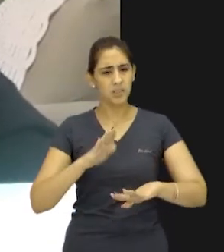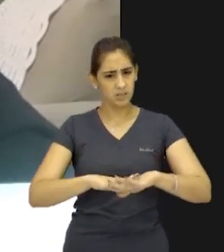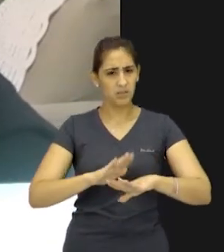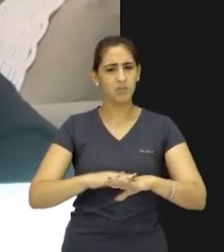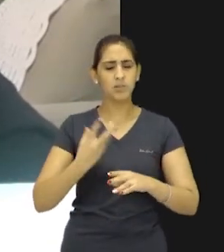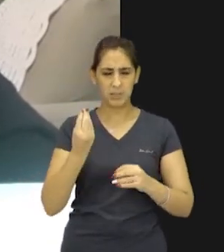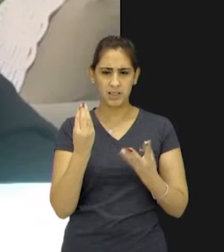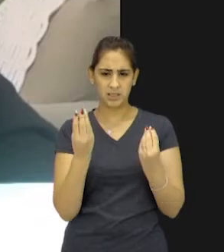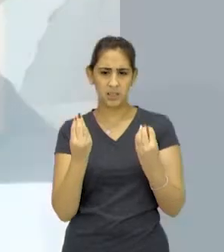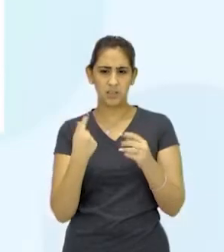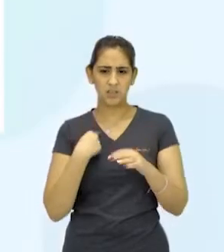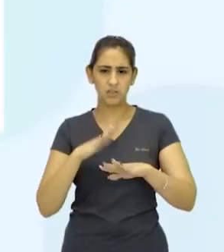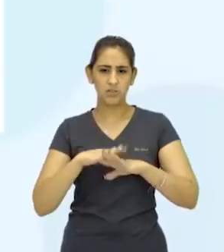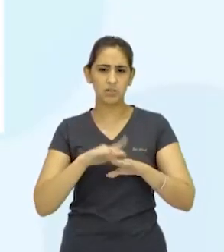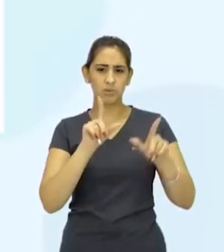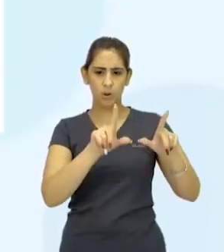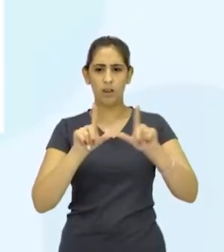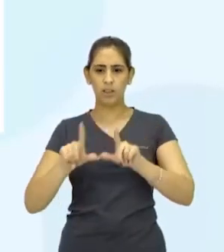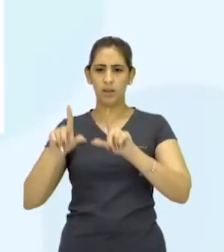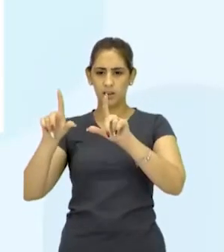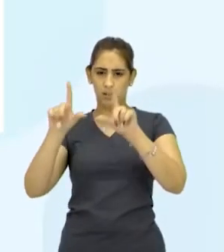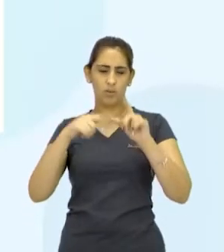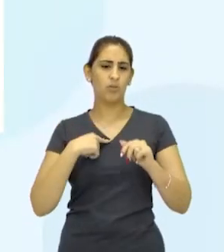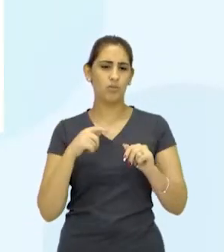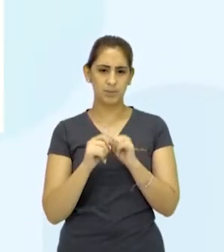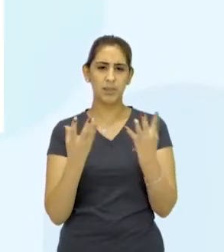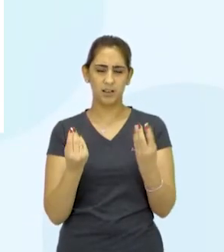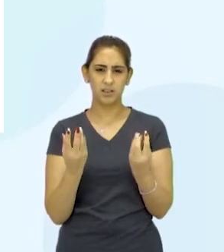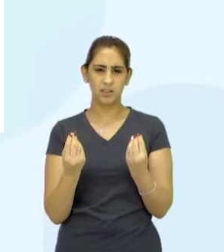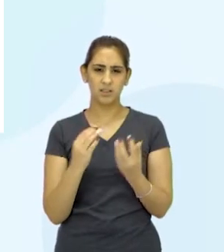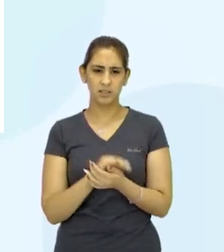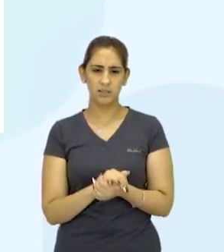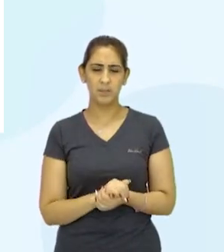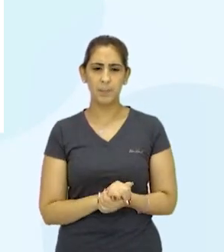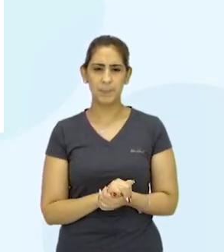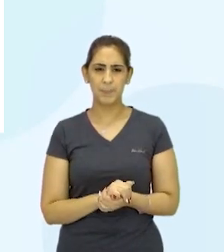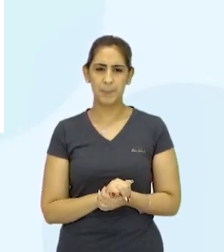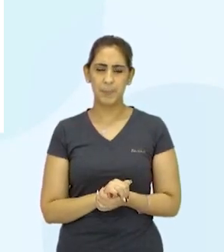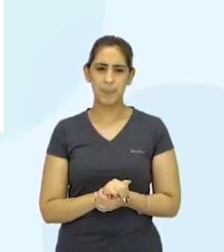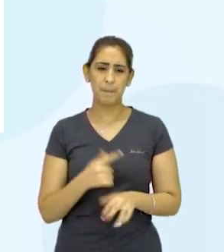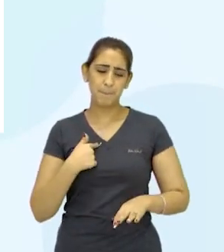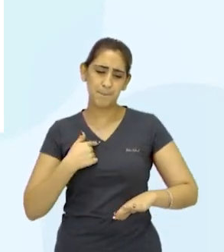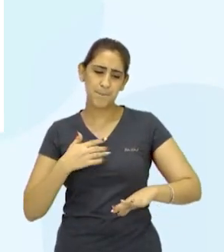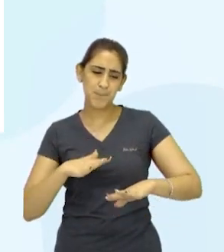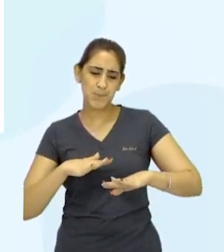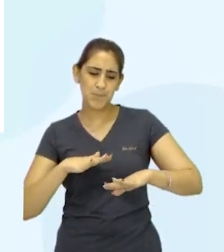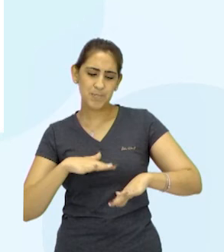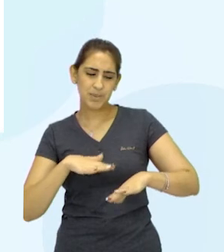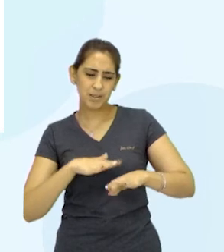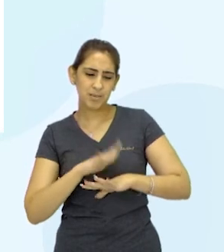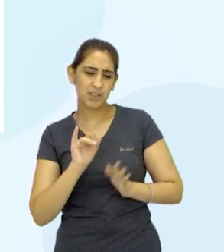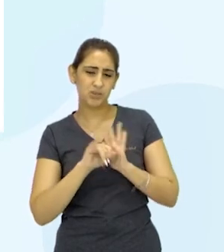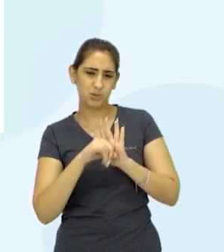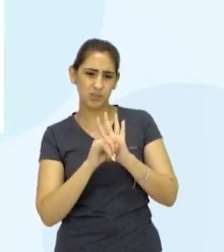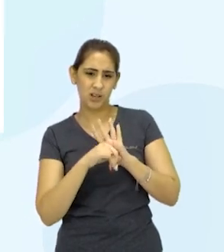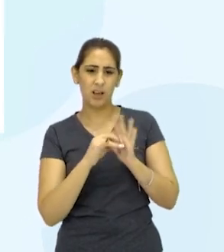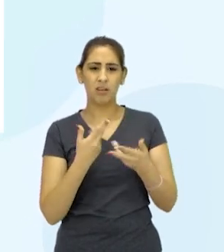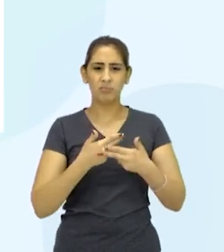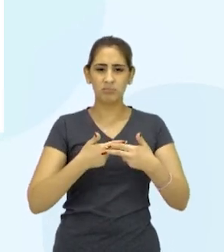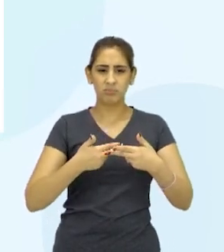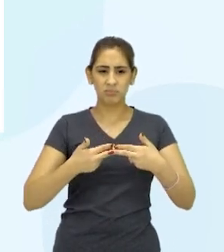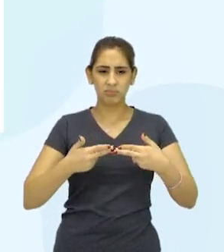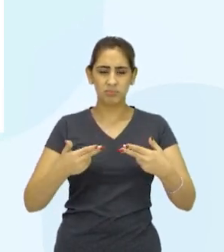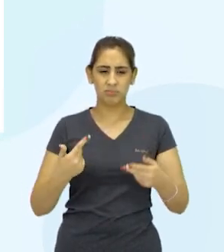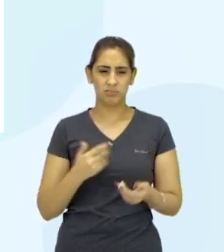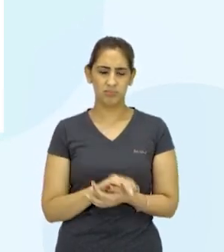vários quadrinhos, quadrinhos institucionais, não HQ, mas é mais para institucionalizar, né? Para